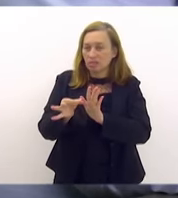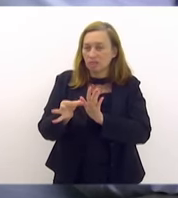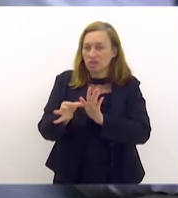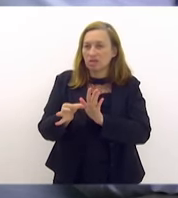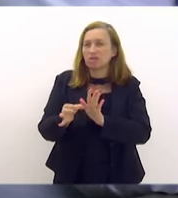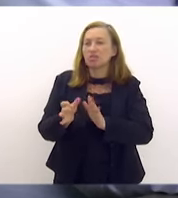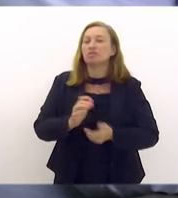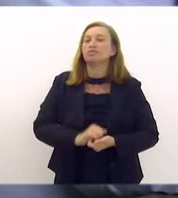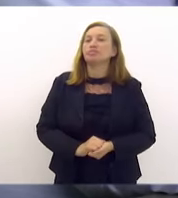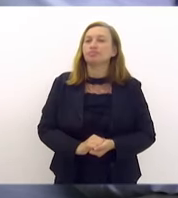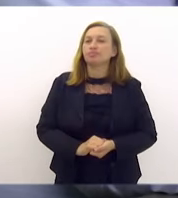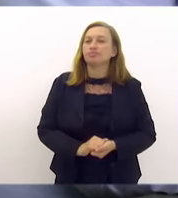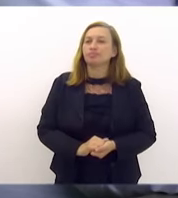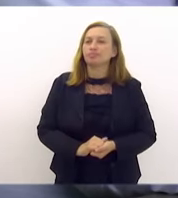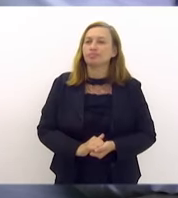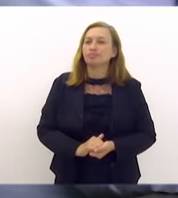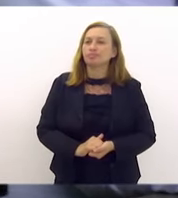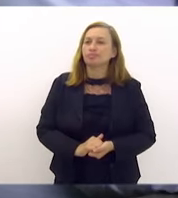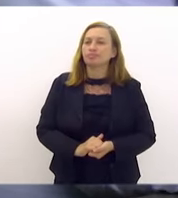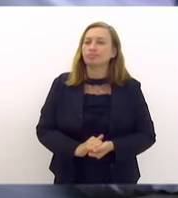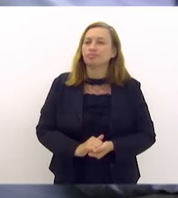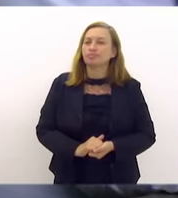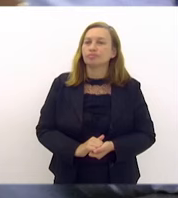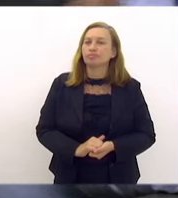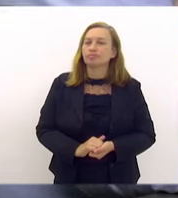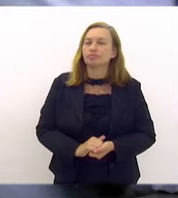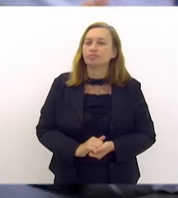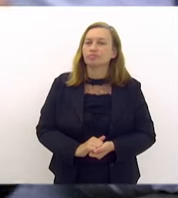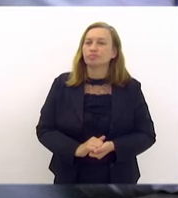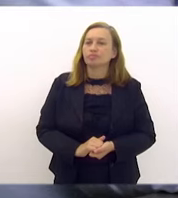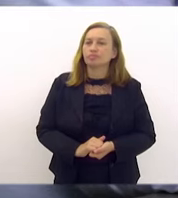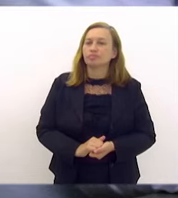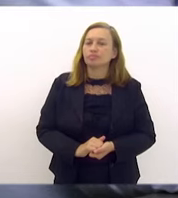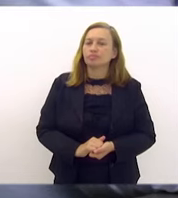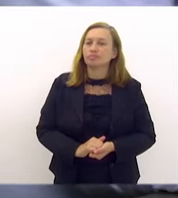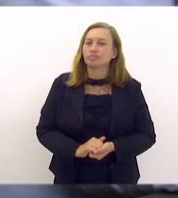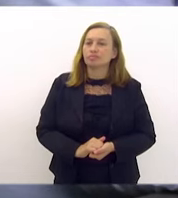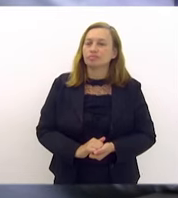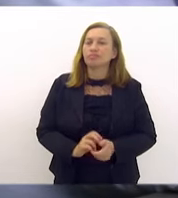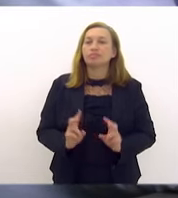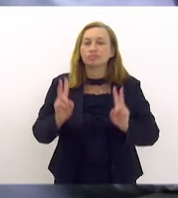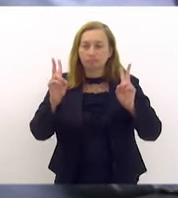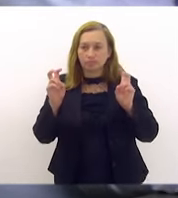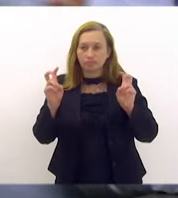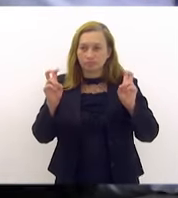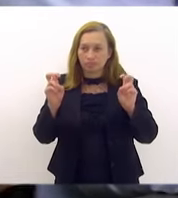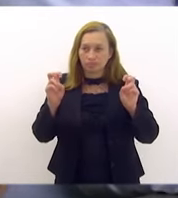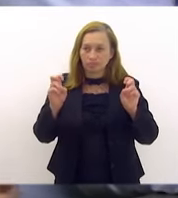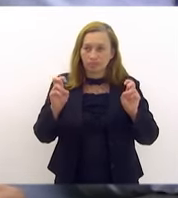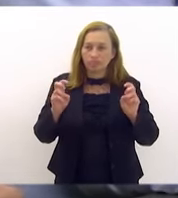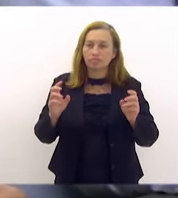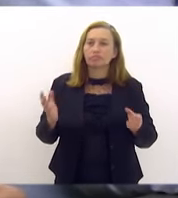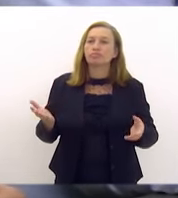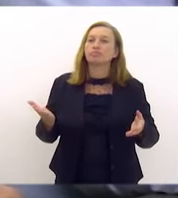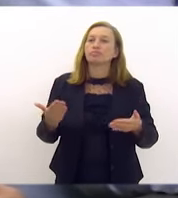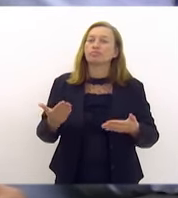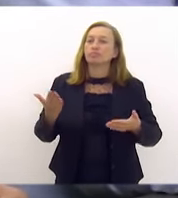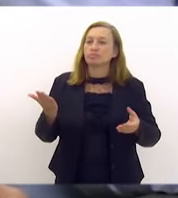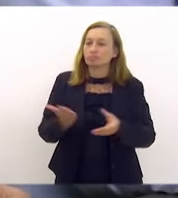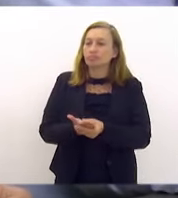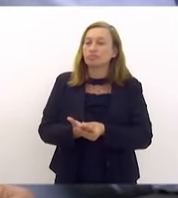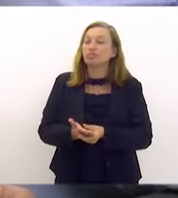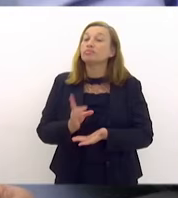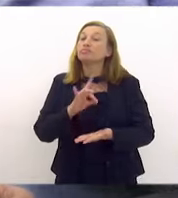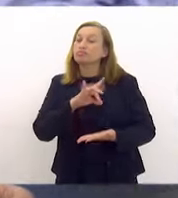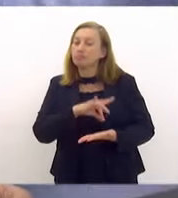já havia eh as contradições eh colocadas no âmbito do processo e